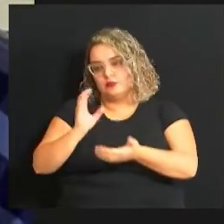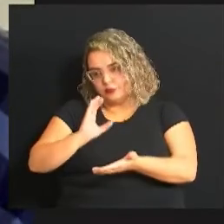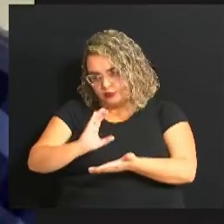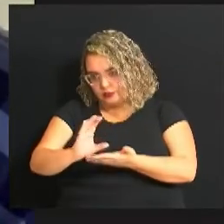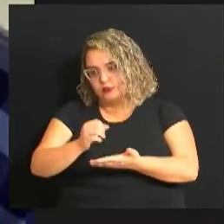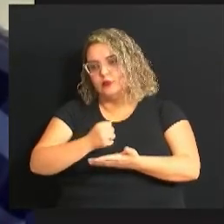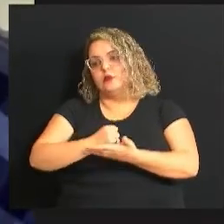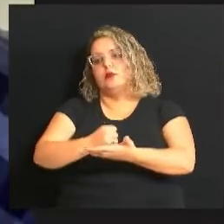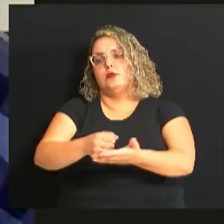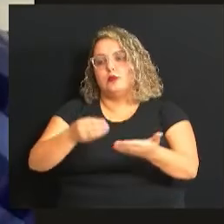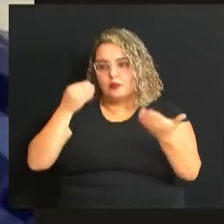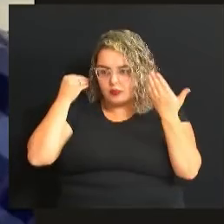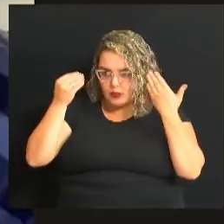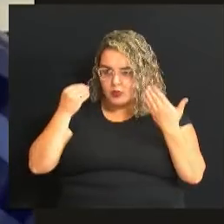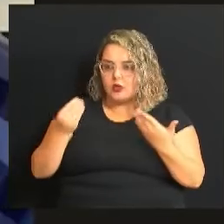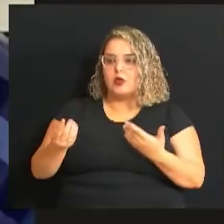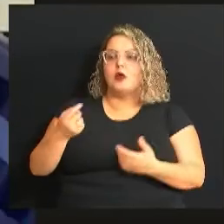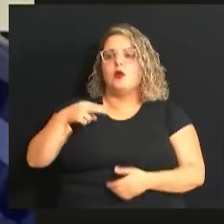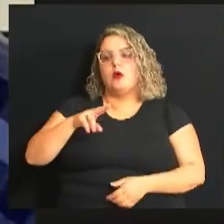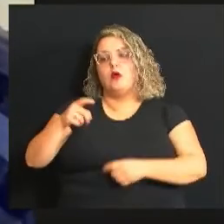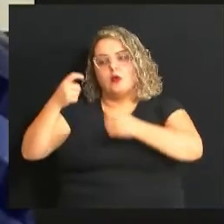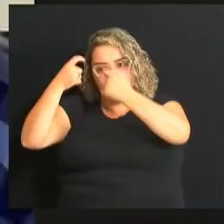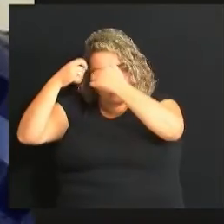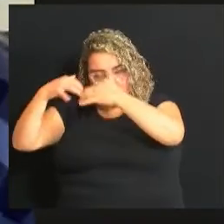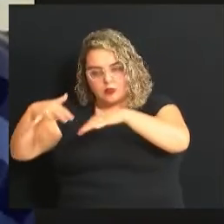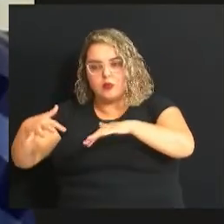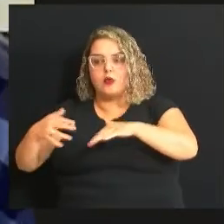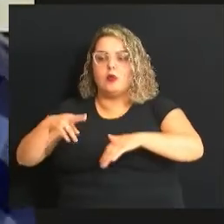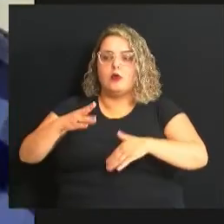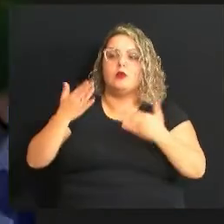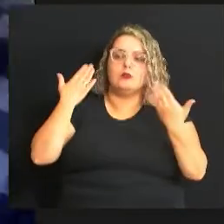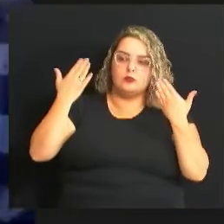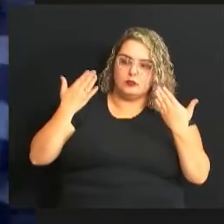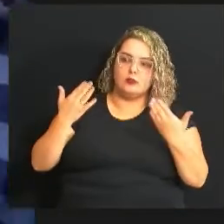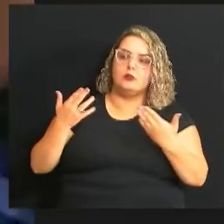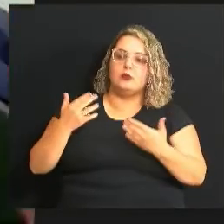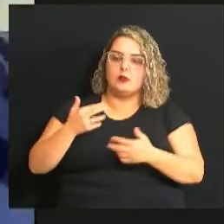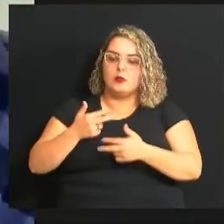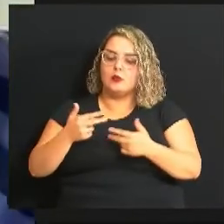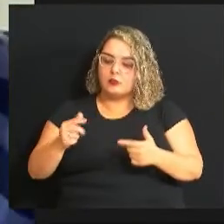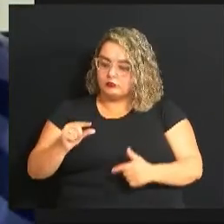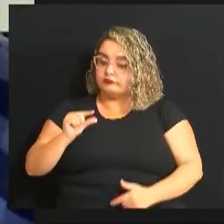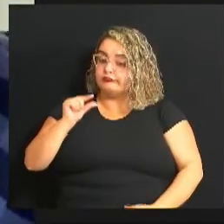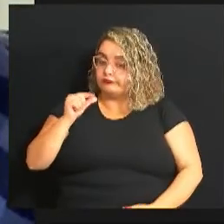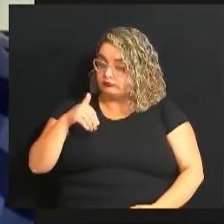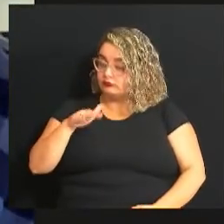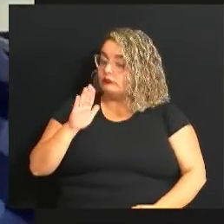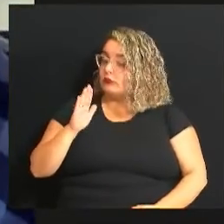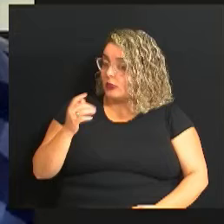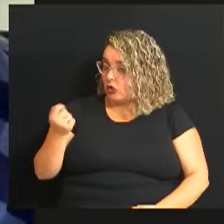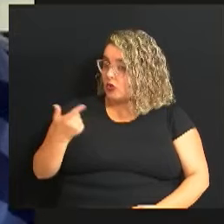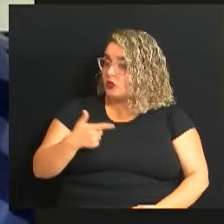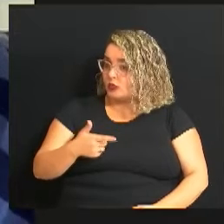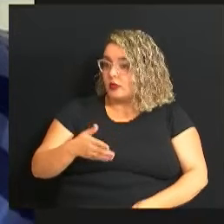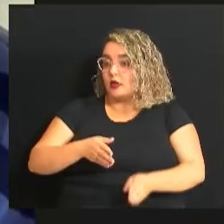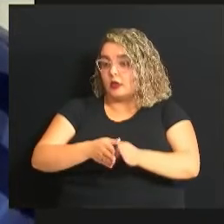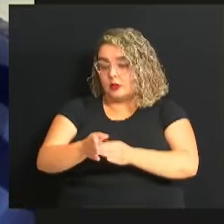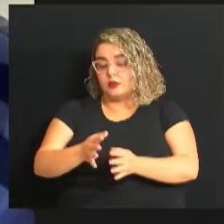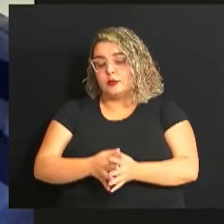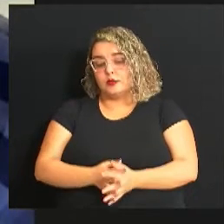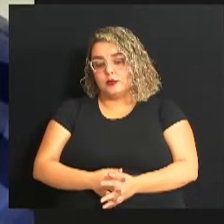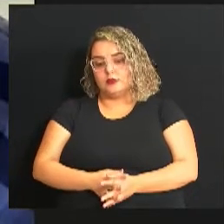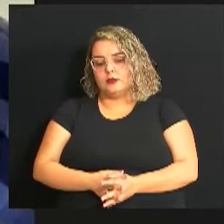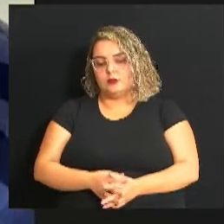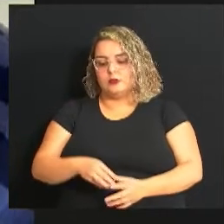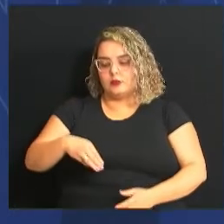psiquiatra infantil, ou neurologista, ou psicólogo, porque a coisa já está um pouco além do que é recomendado. Ô Miguel,